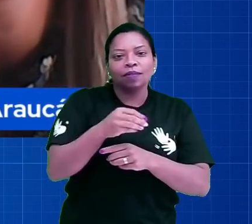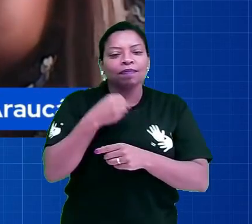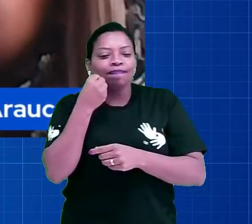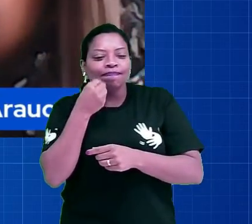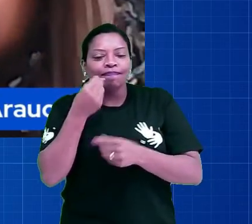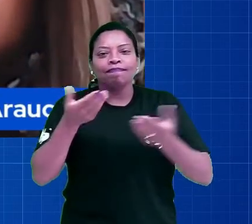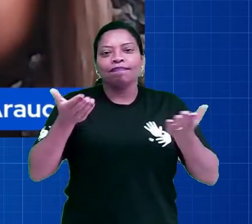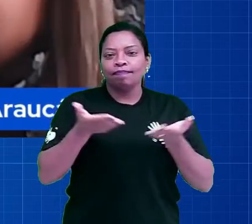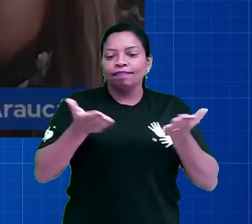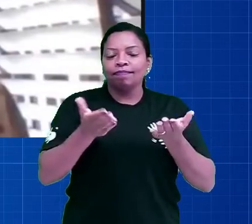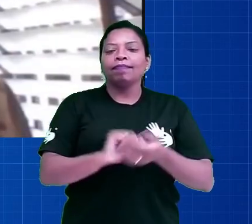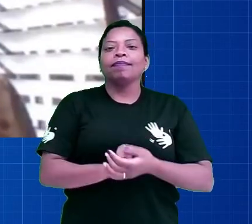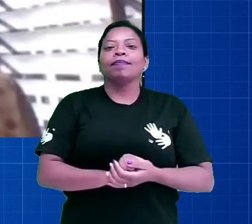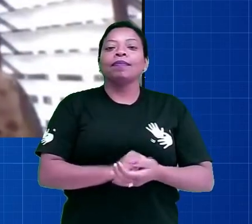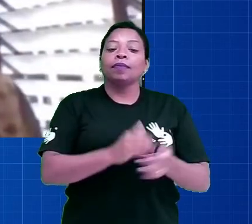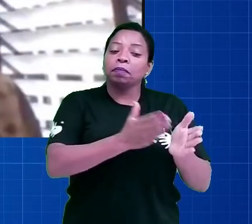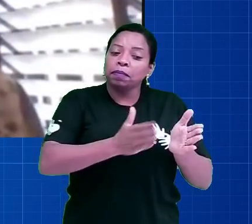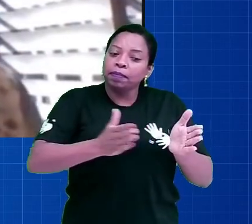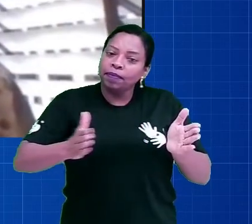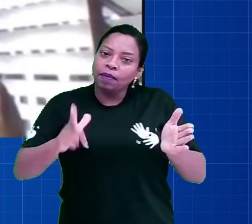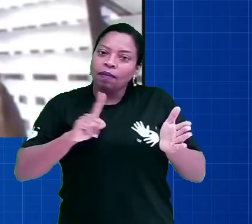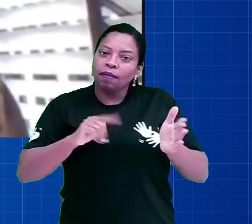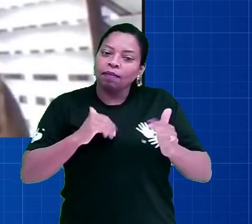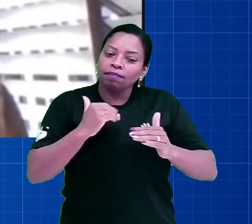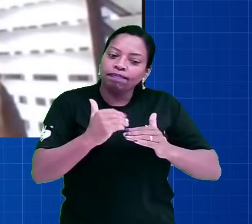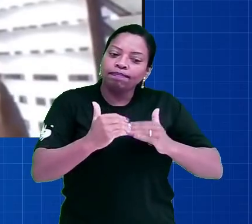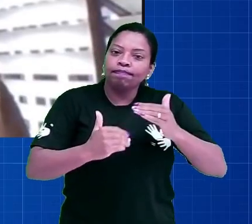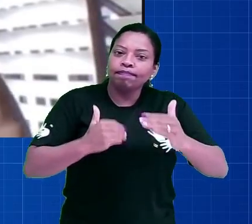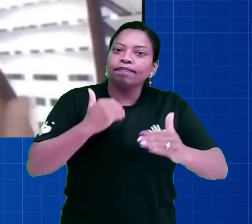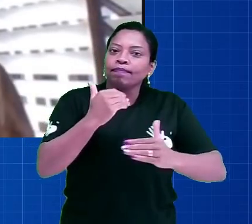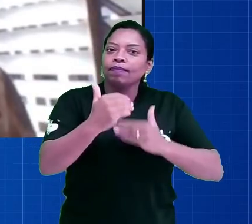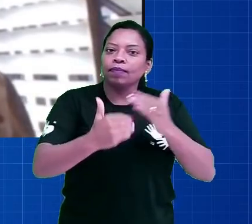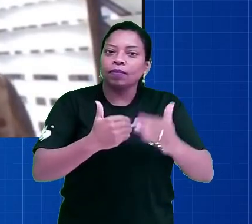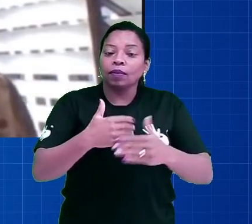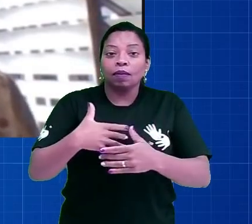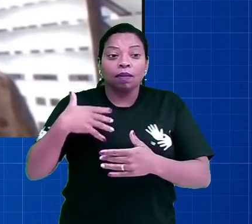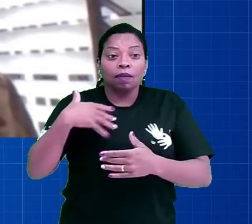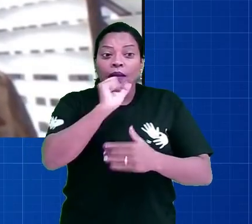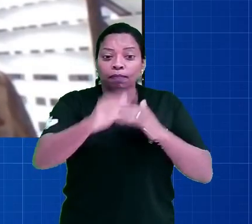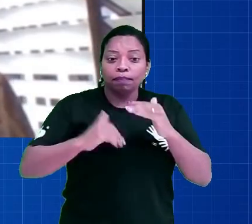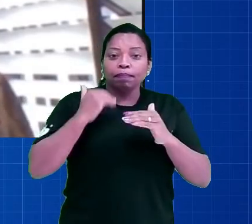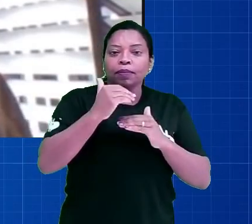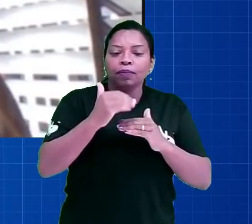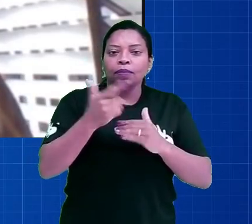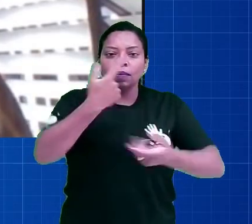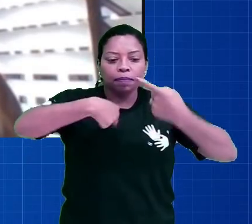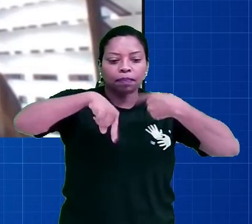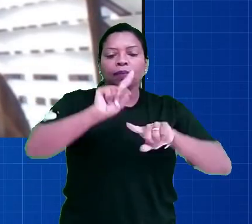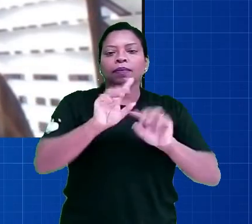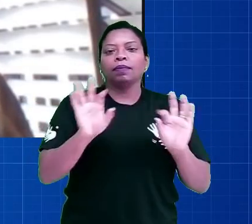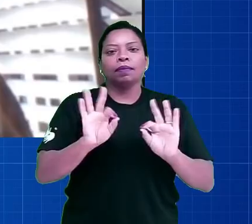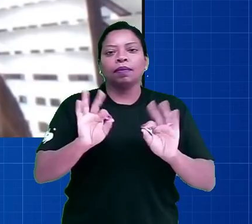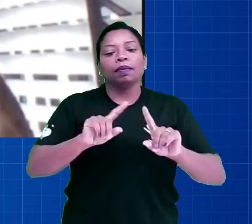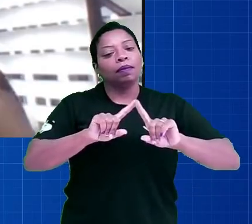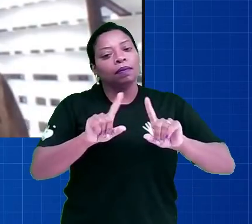que demonstram exatamente o que vocês estão colocando aqui, que são etapas. E essas etapas, elas não